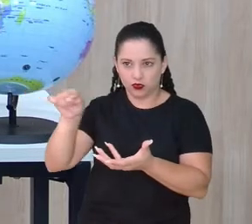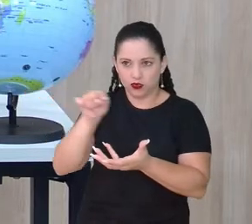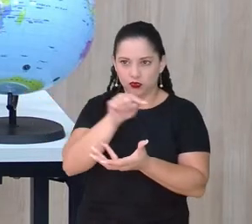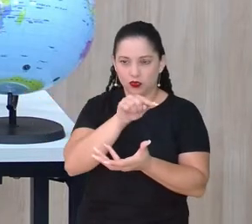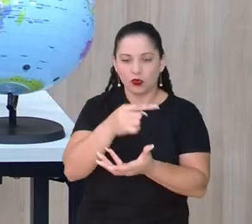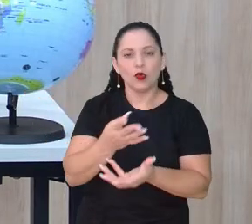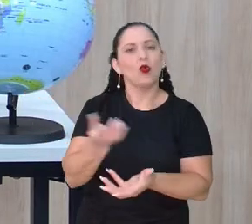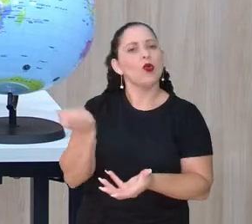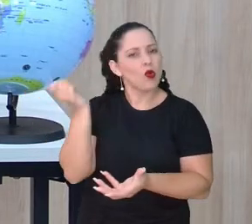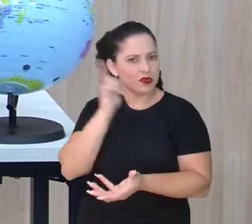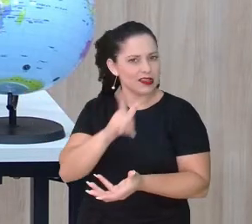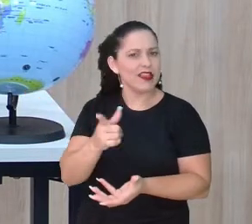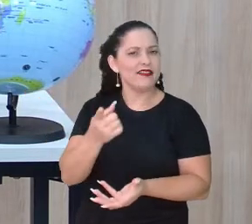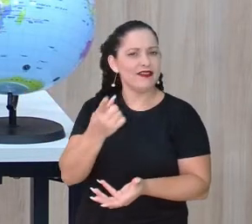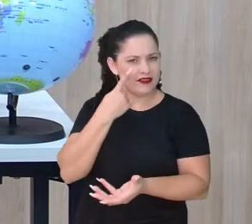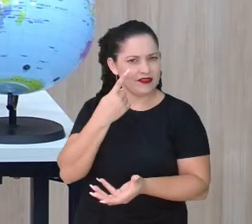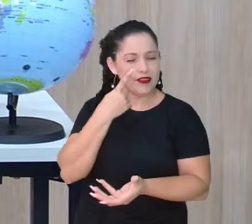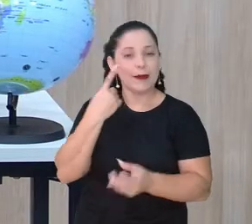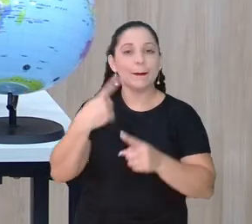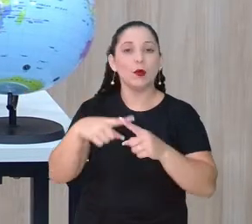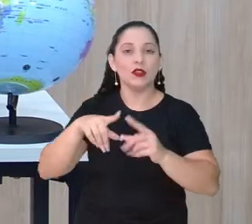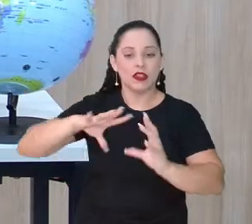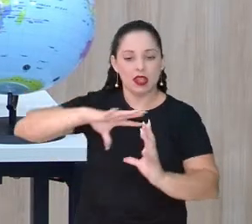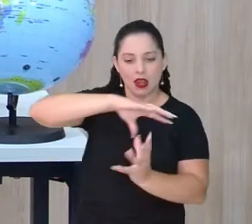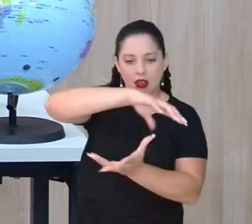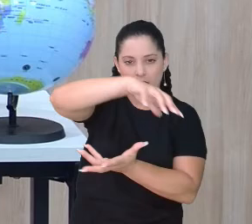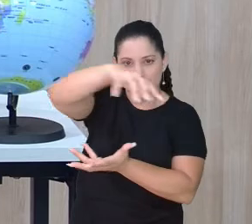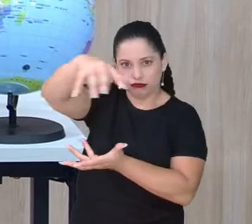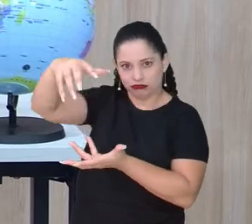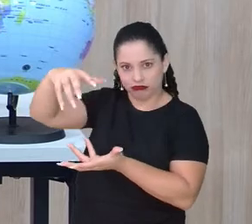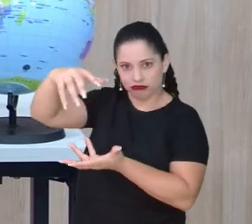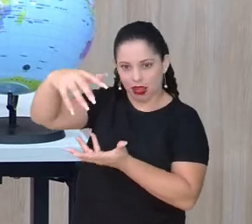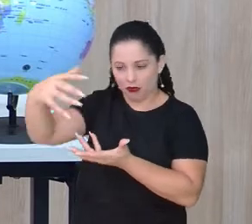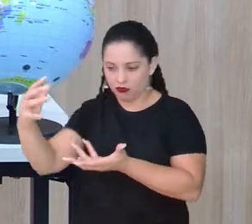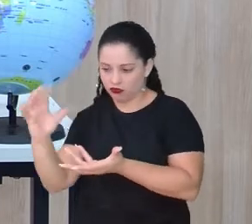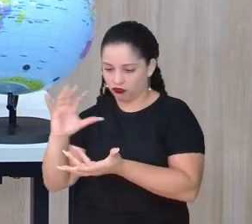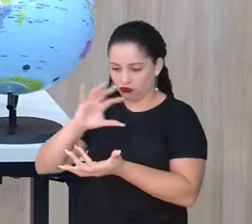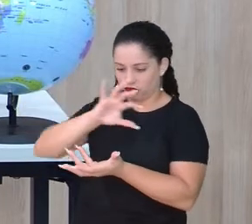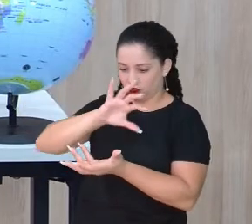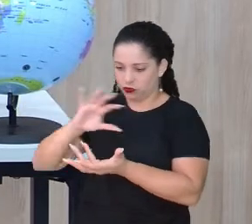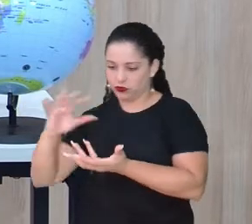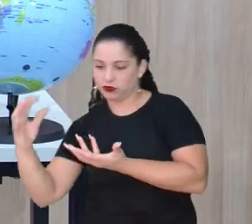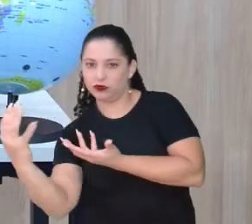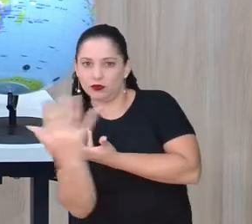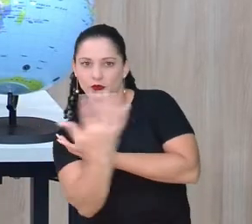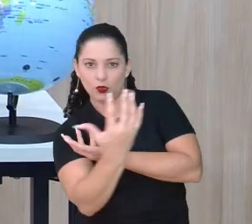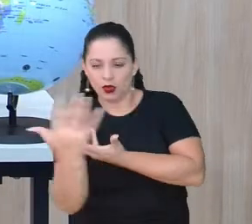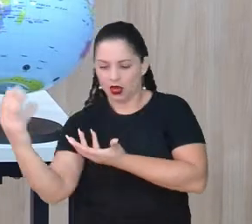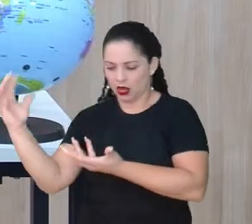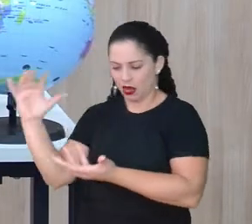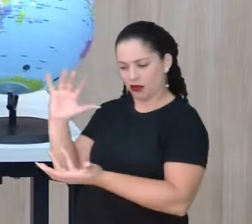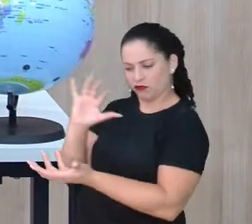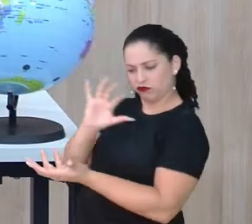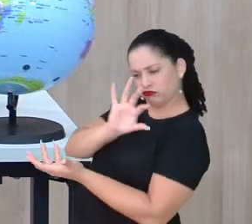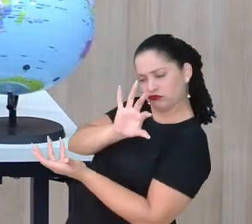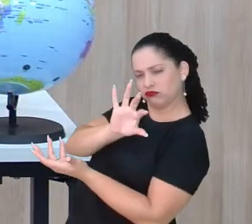raio, porque ela é geóide, né? Em algumas posições ele vai apresentar, vamos dizer assim,